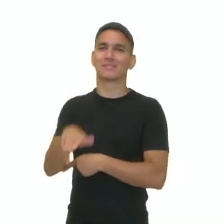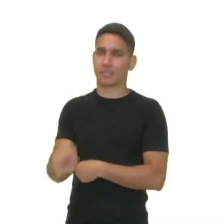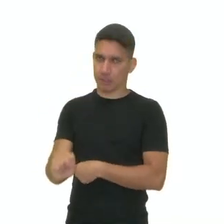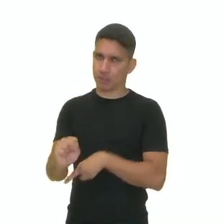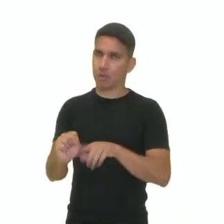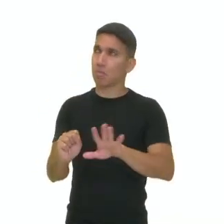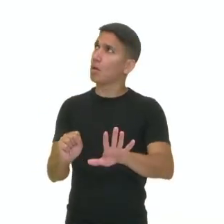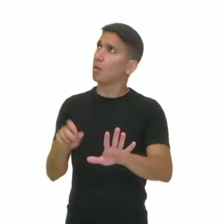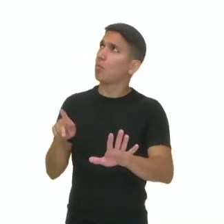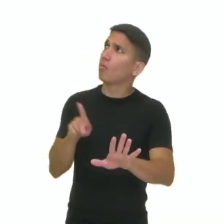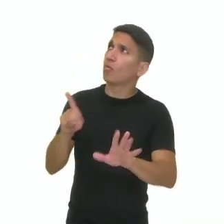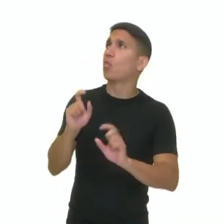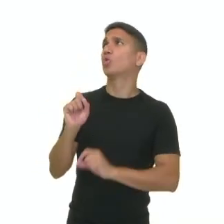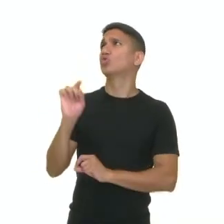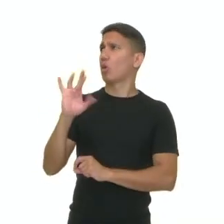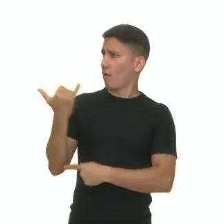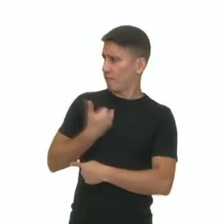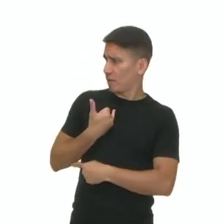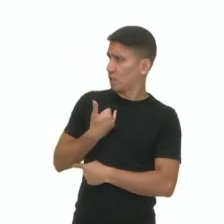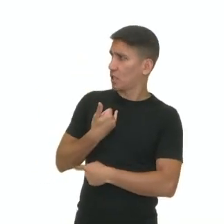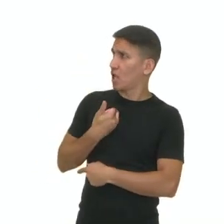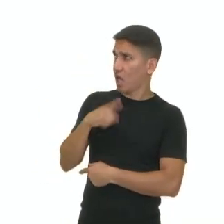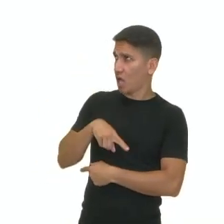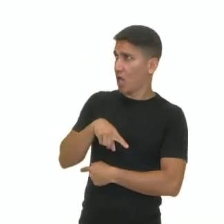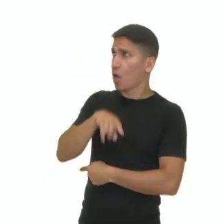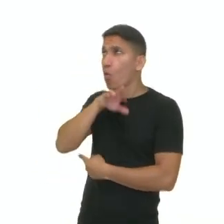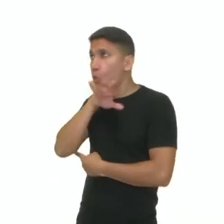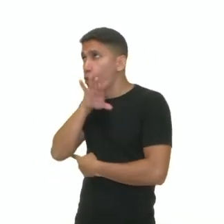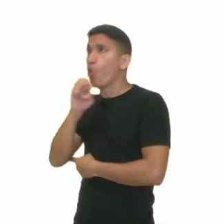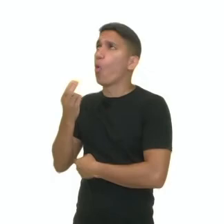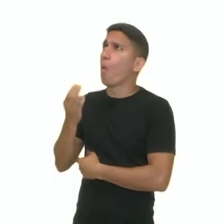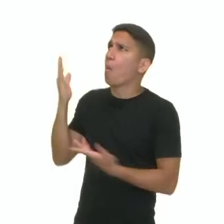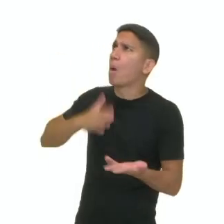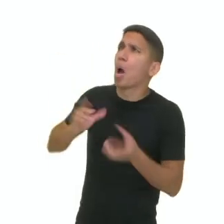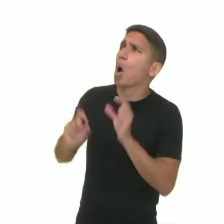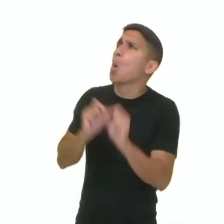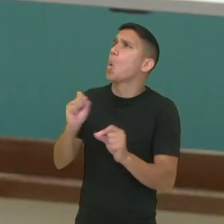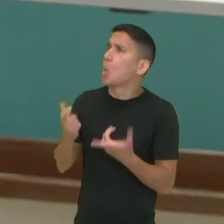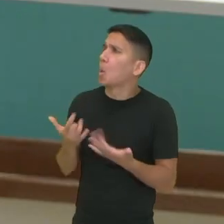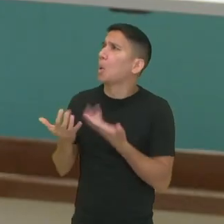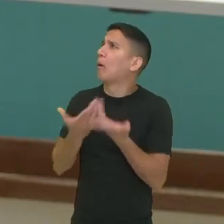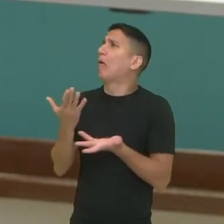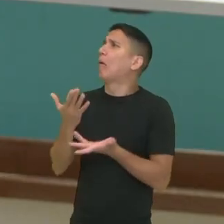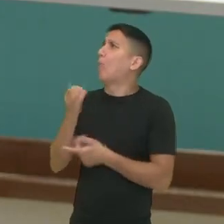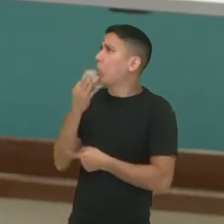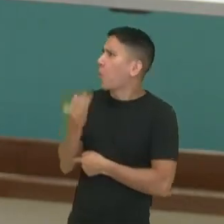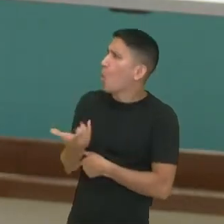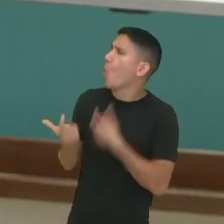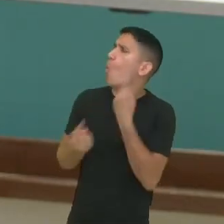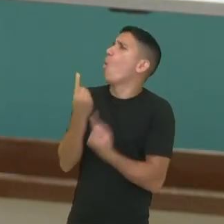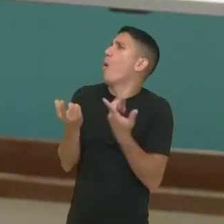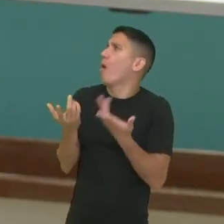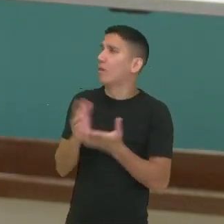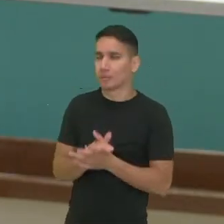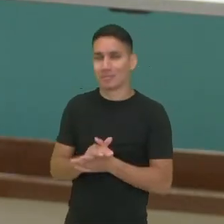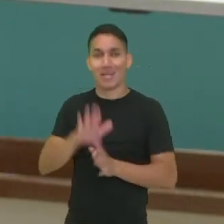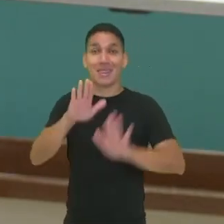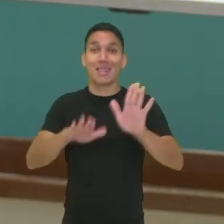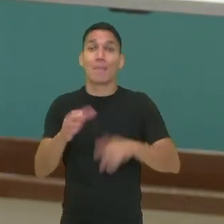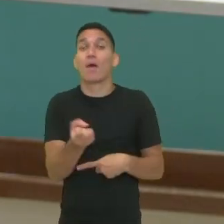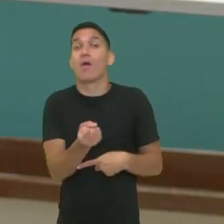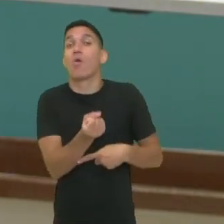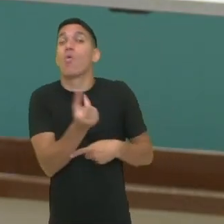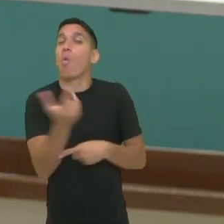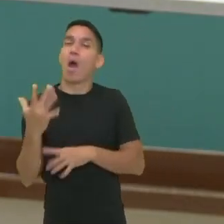Mas, professor, só me adianta, professor, elas são boas ou más? Tudo depende da quantidade, tá? Tudo que